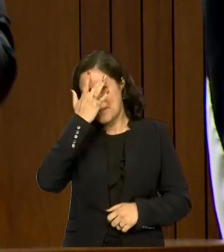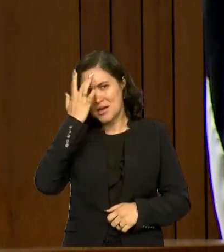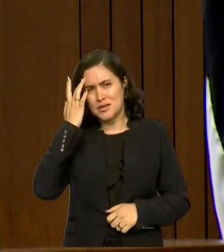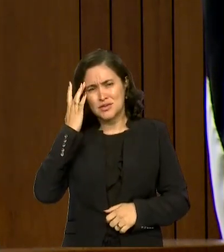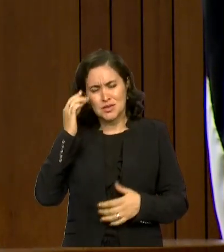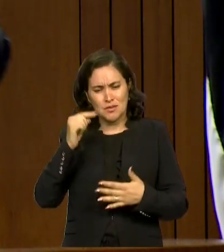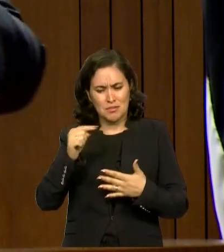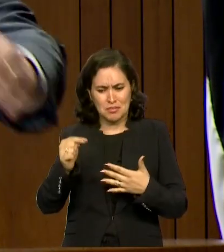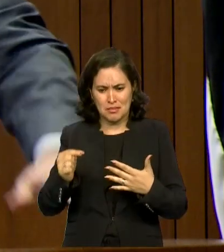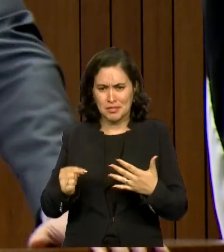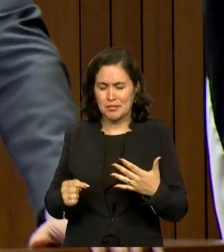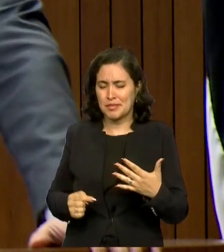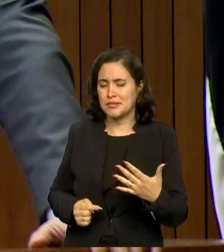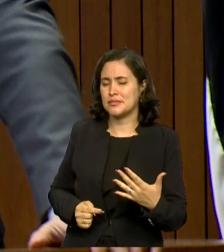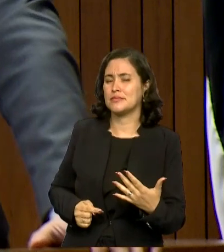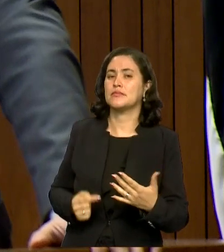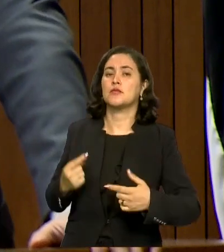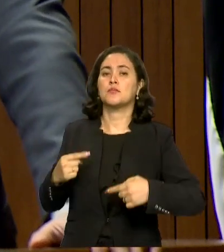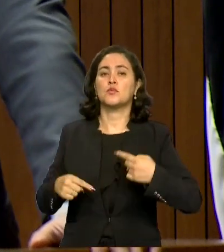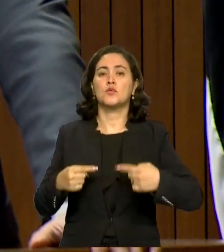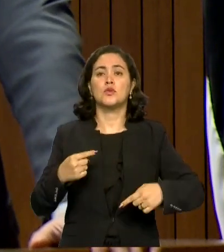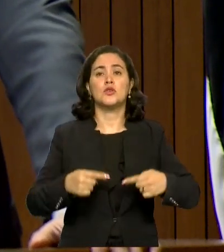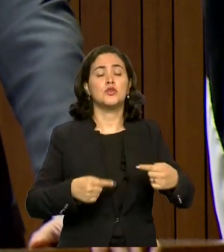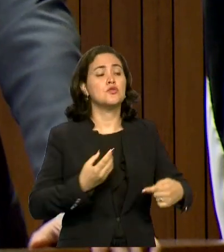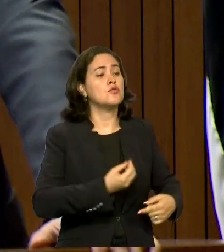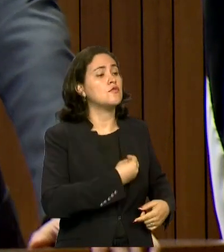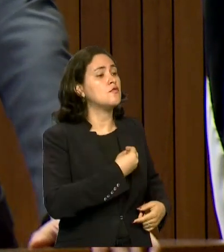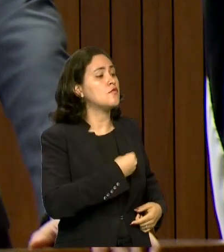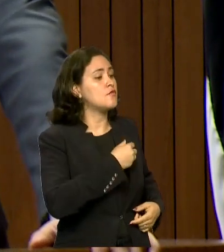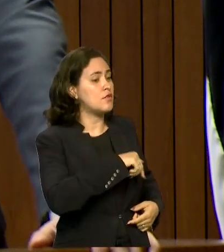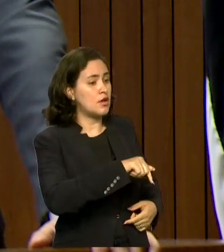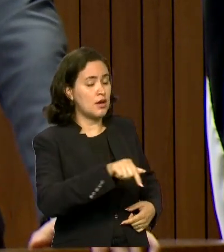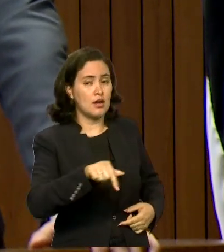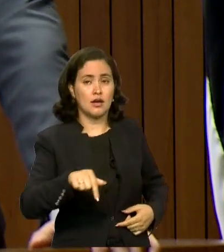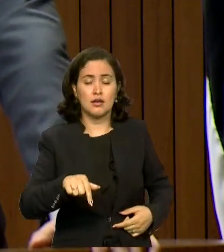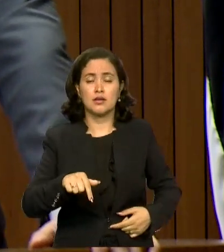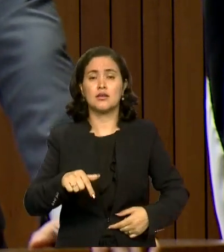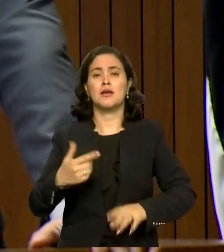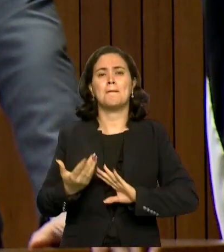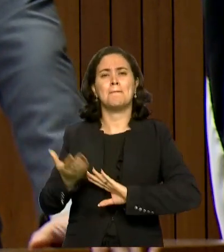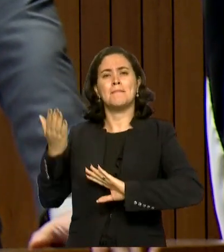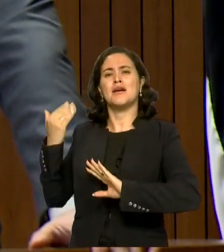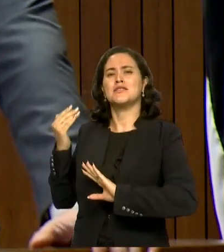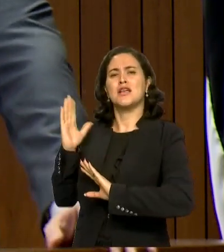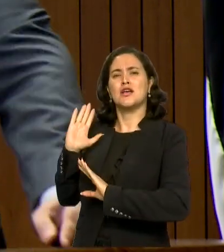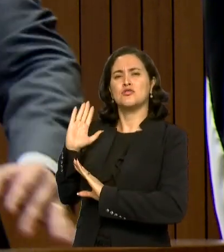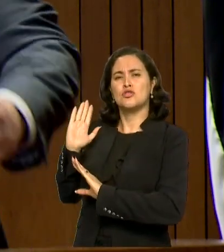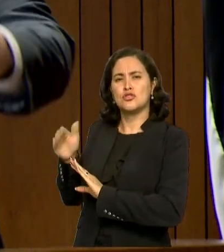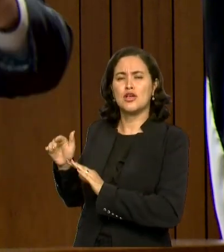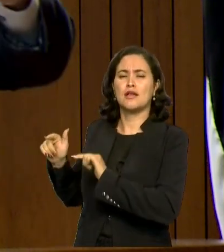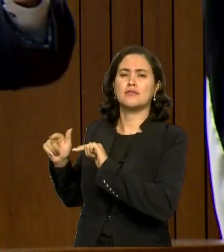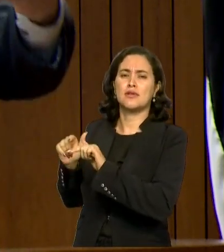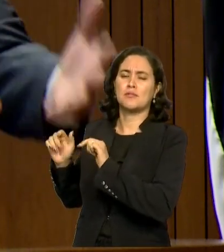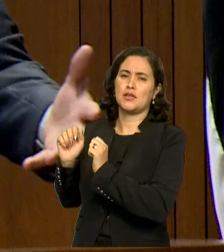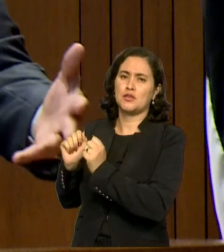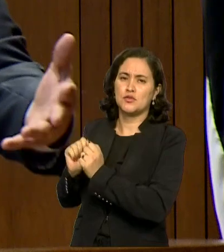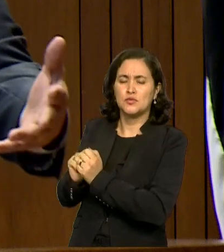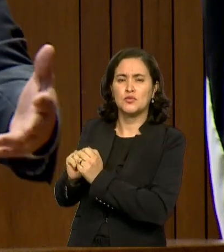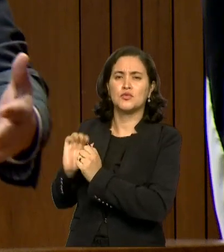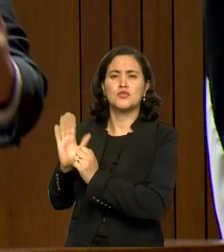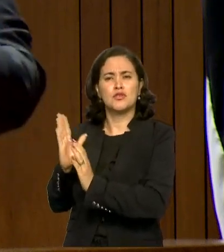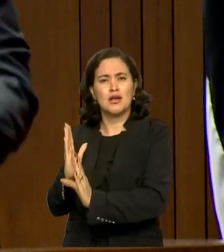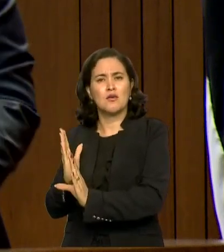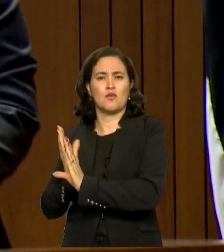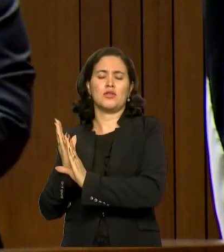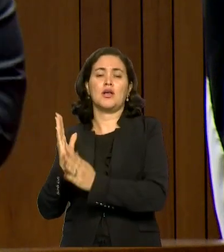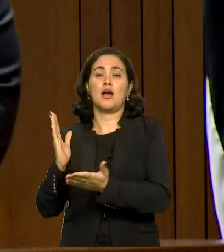políticos, muitos dos que aqui estão, em algum momento convivemos lá atrás, na advocacia, alguns